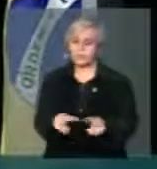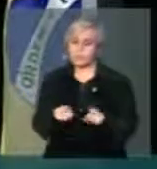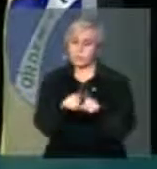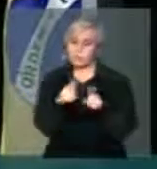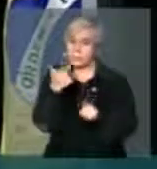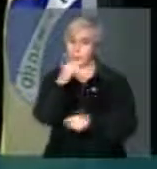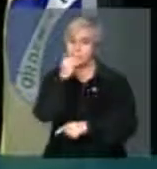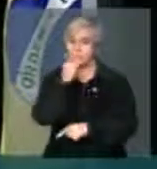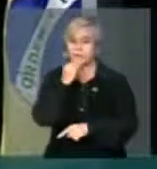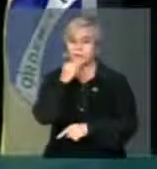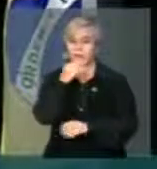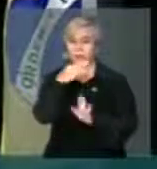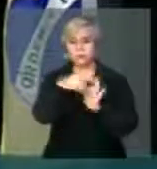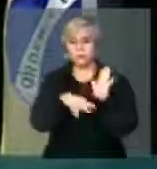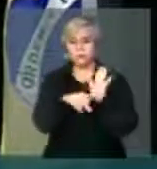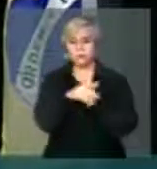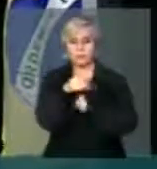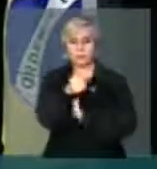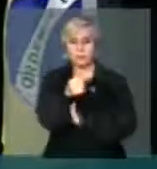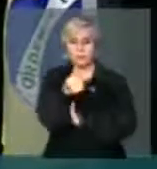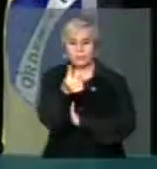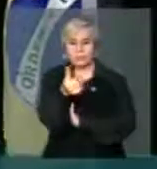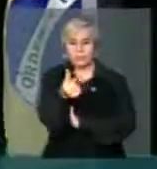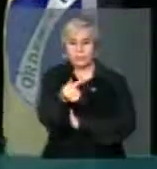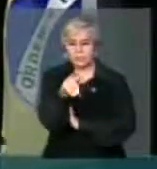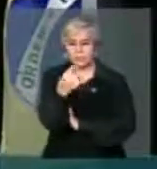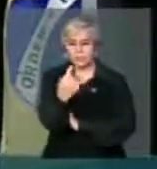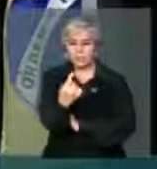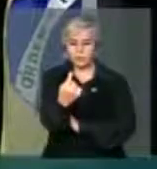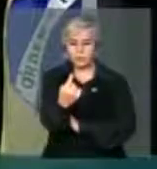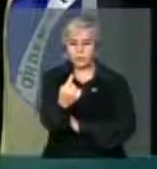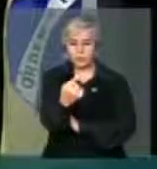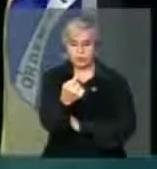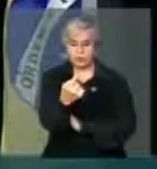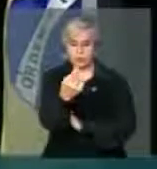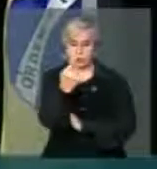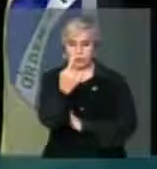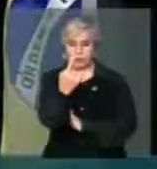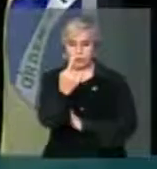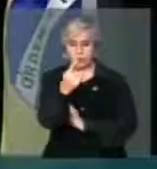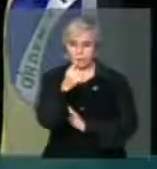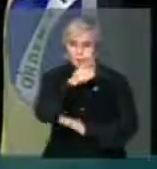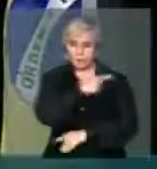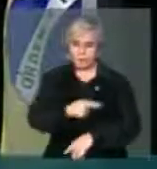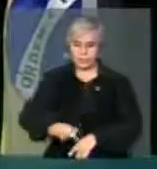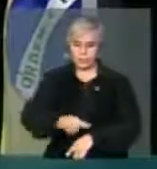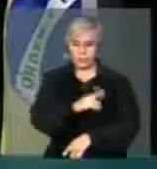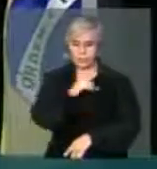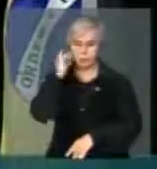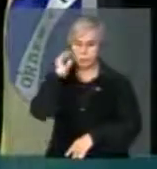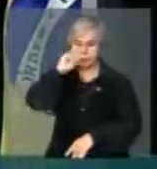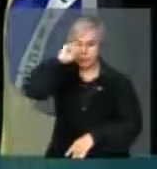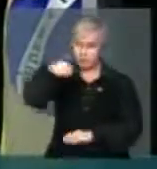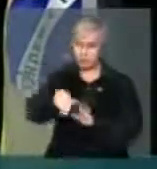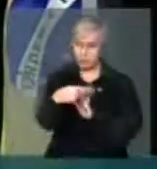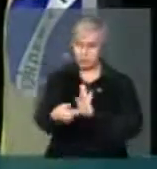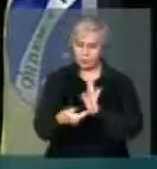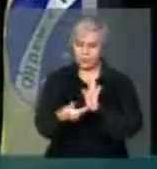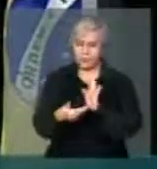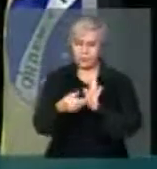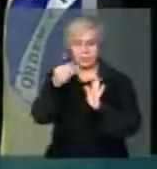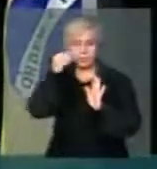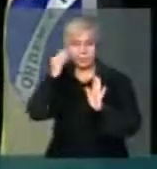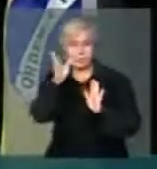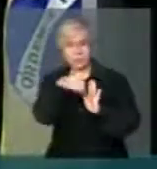medida provisória 671 foi mandada para esta casa para impedir